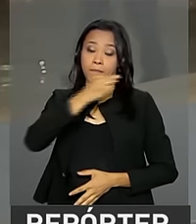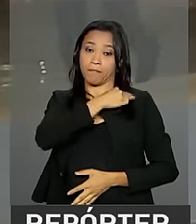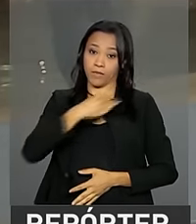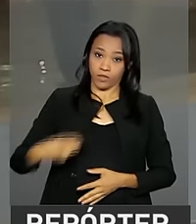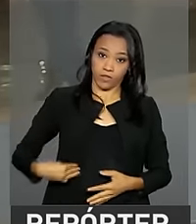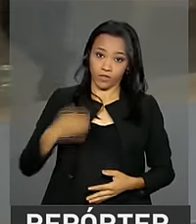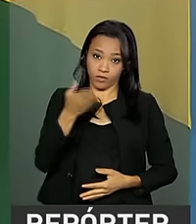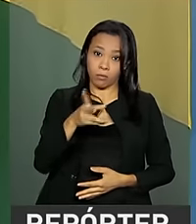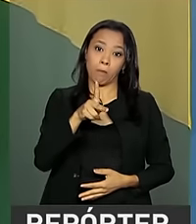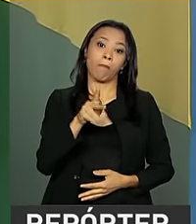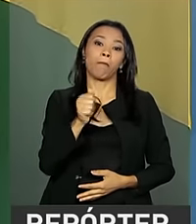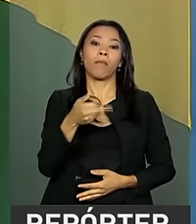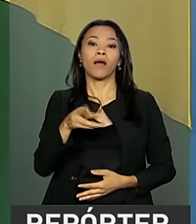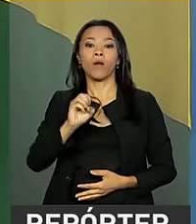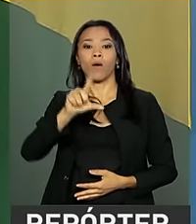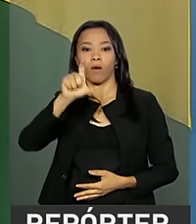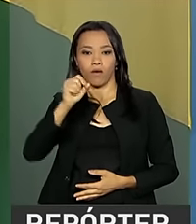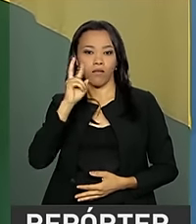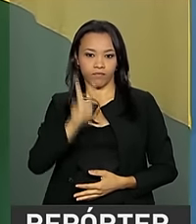ouvir.